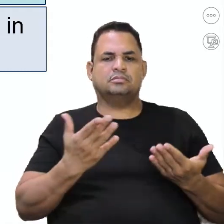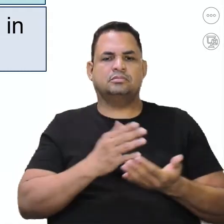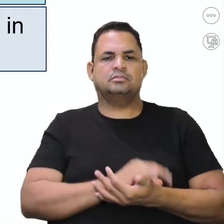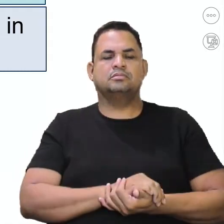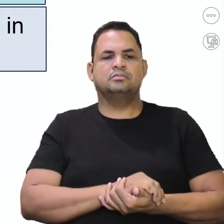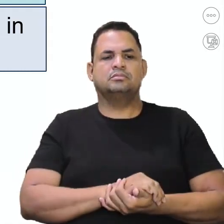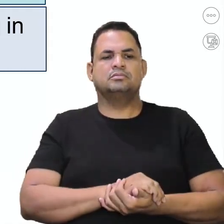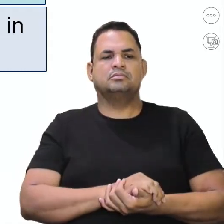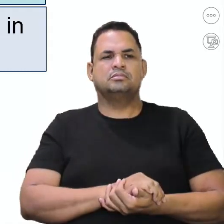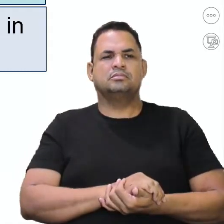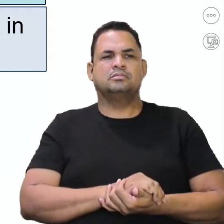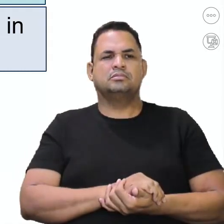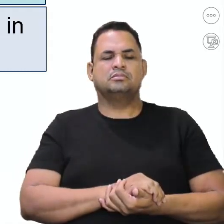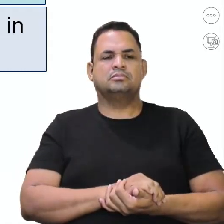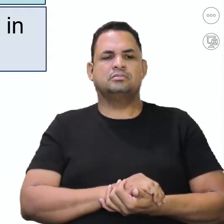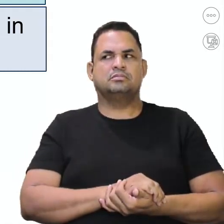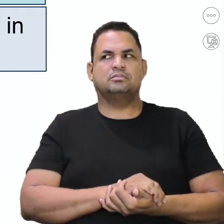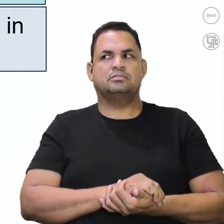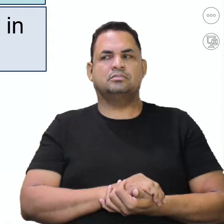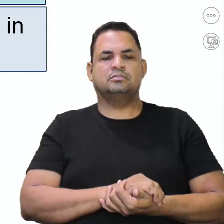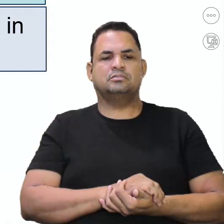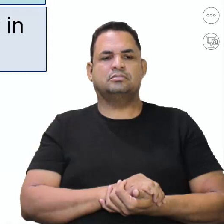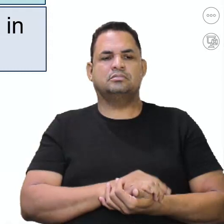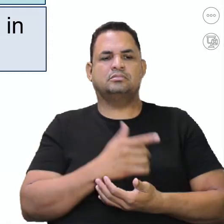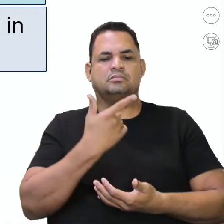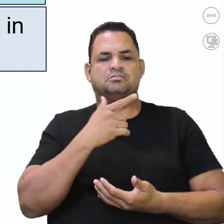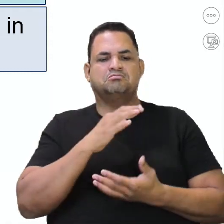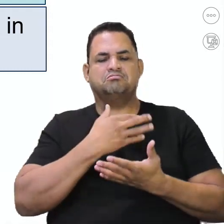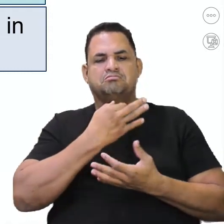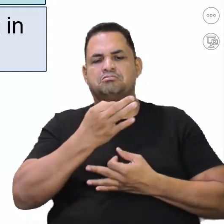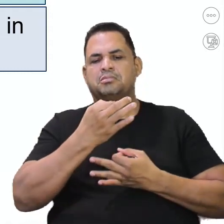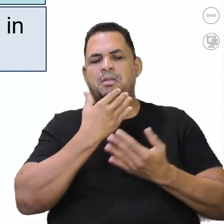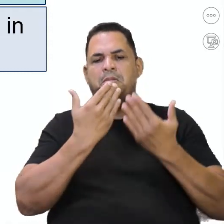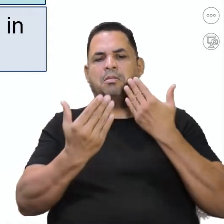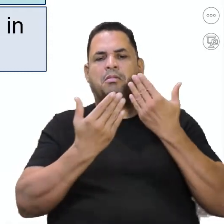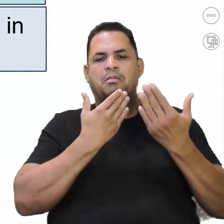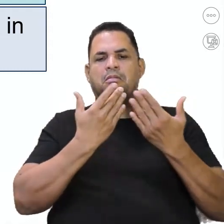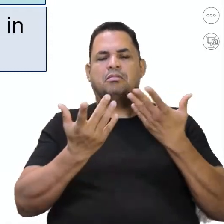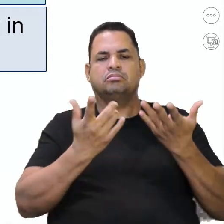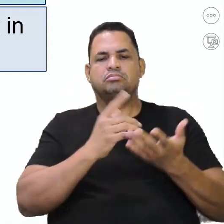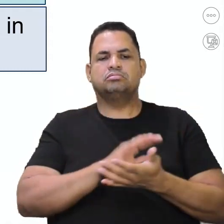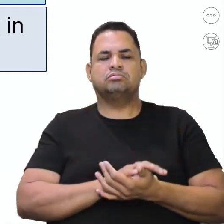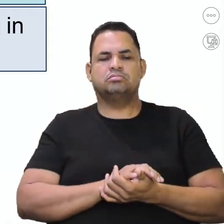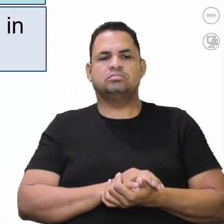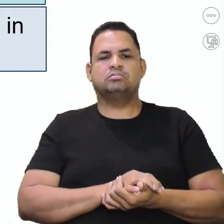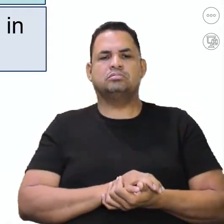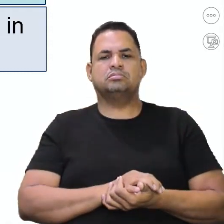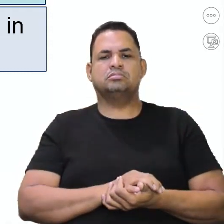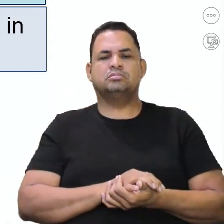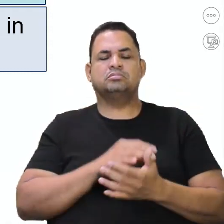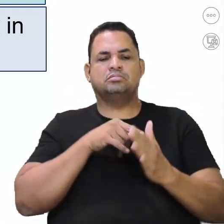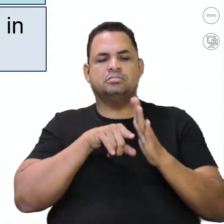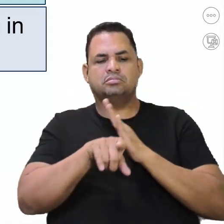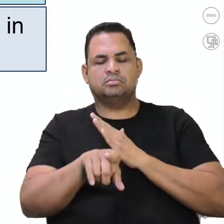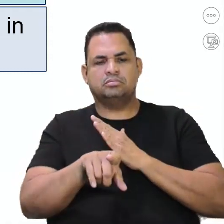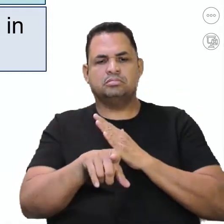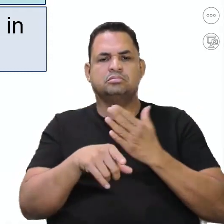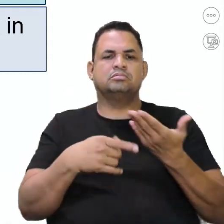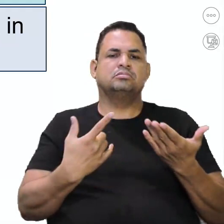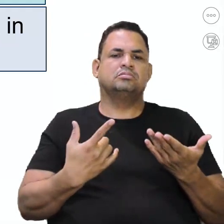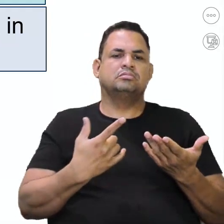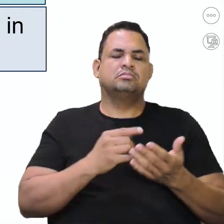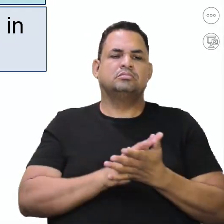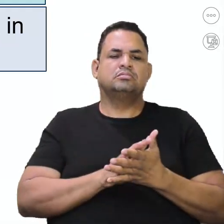Ponto final. É uma conversação com perguntas e respostas, não tem discussão aqui, né? Então é um entrevistador e um entrevistado,